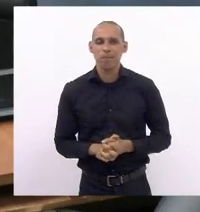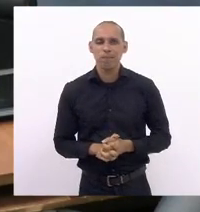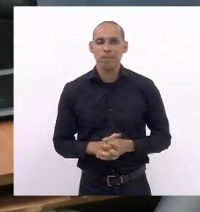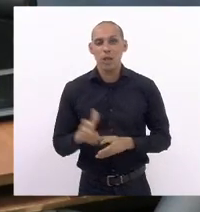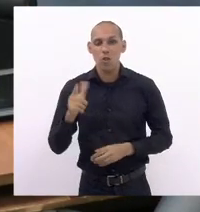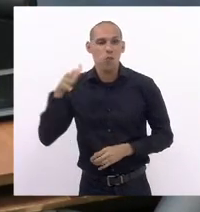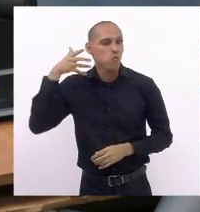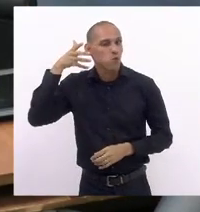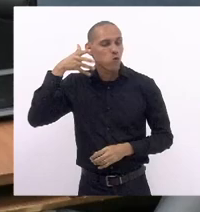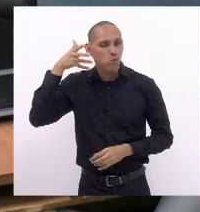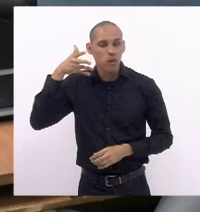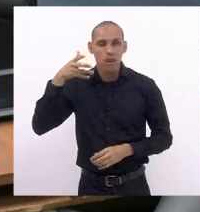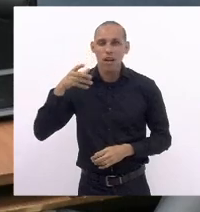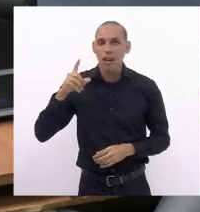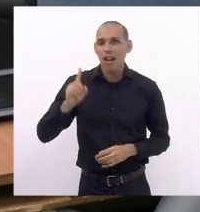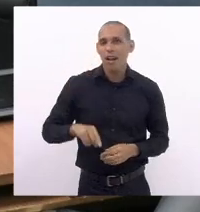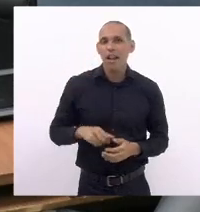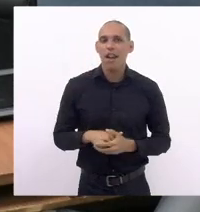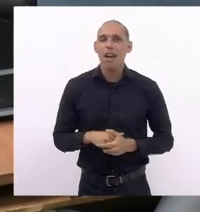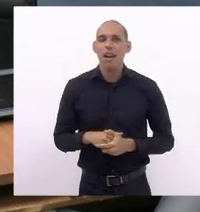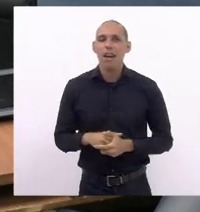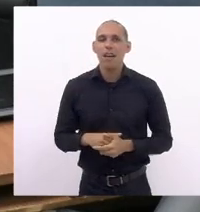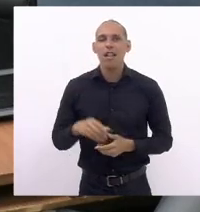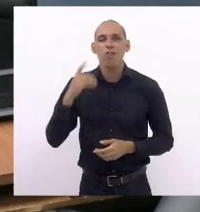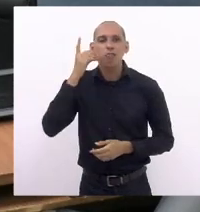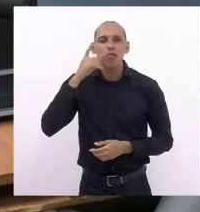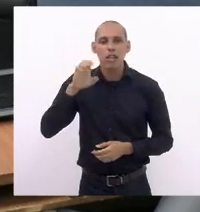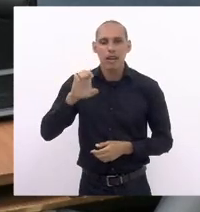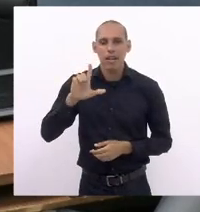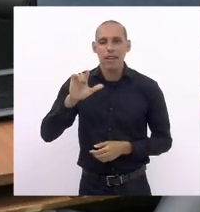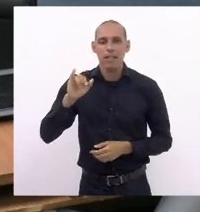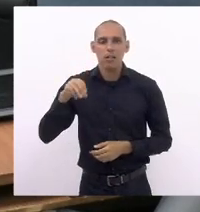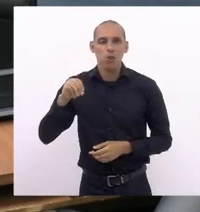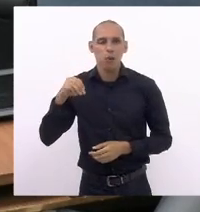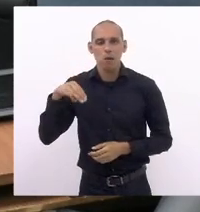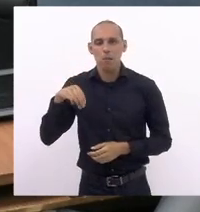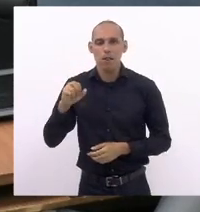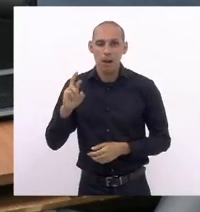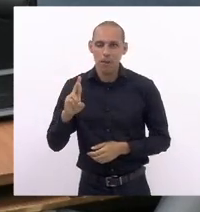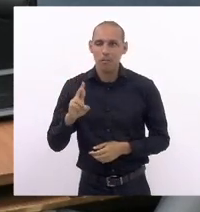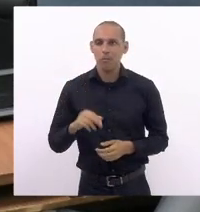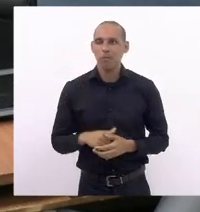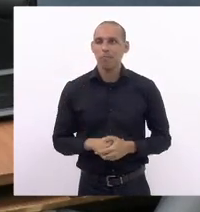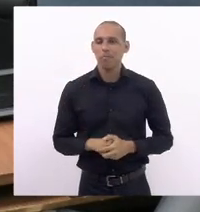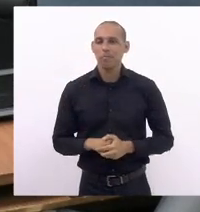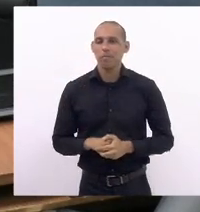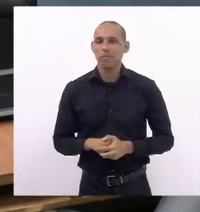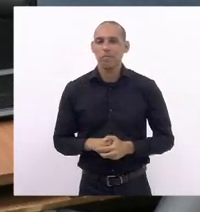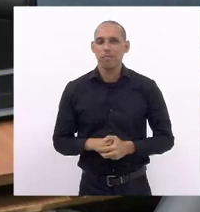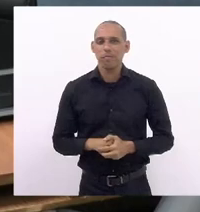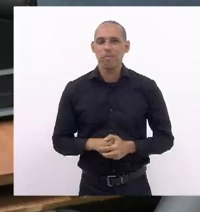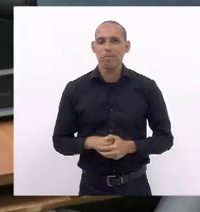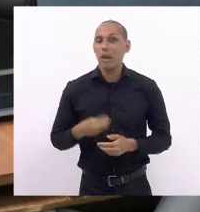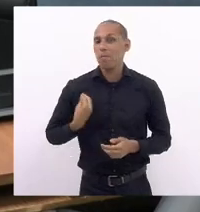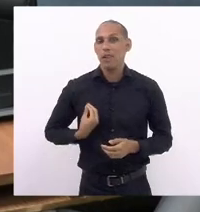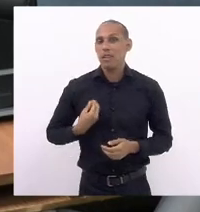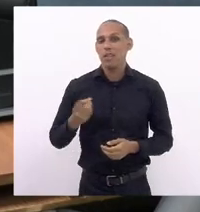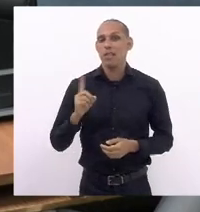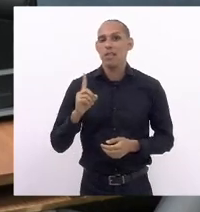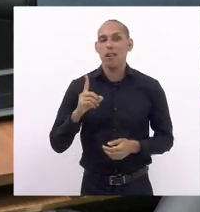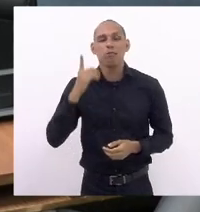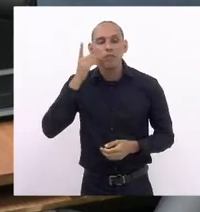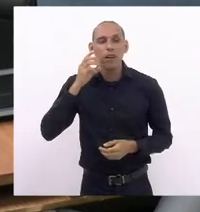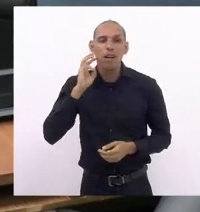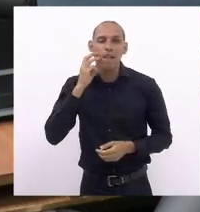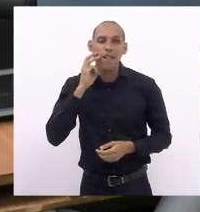Próximo orador inscrito é o nobre deputado Eliomar. Deputado Eliomar. Não se encontrando presente, deputado